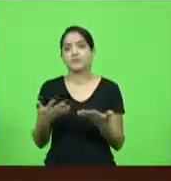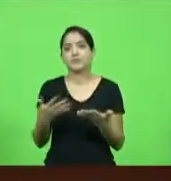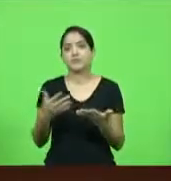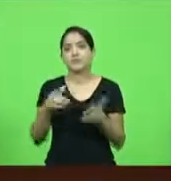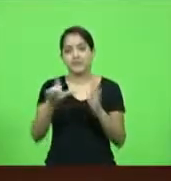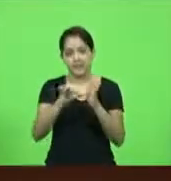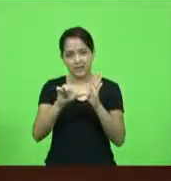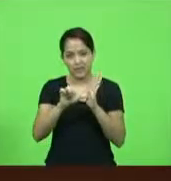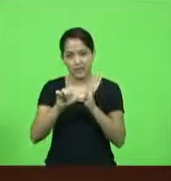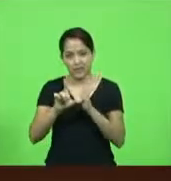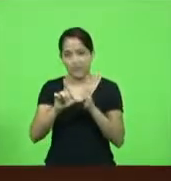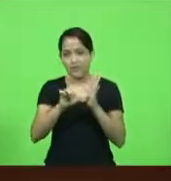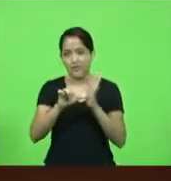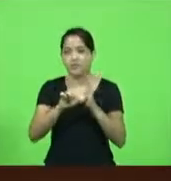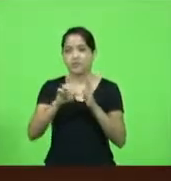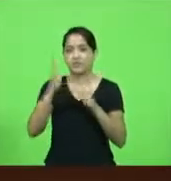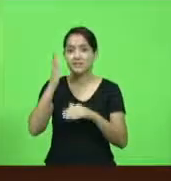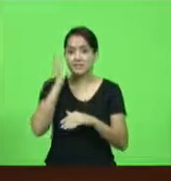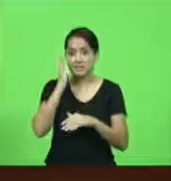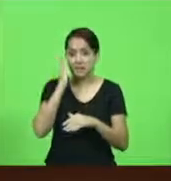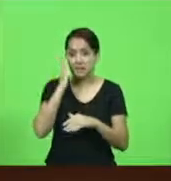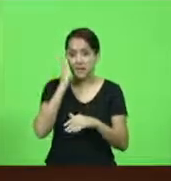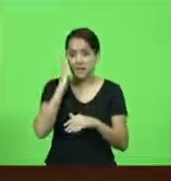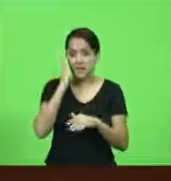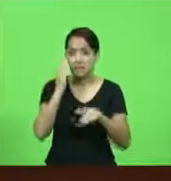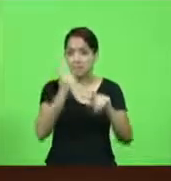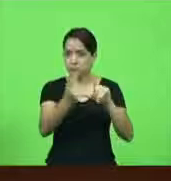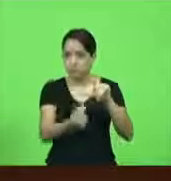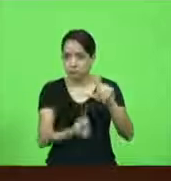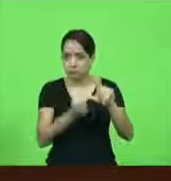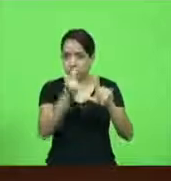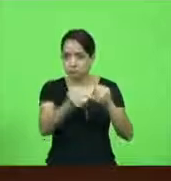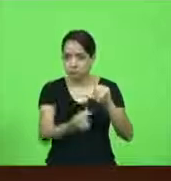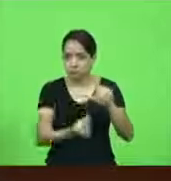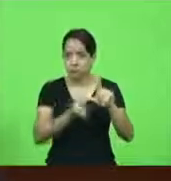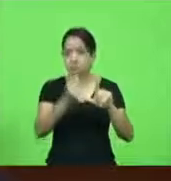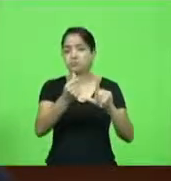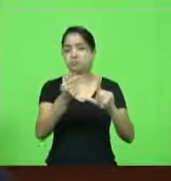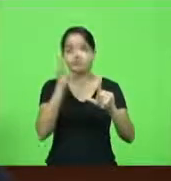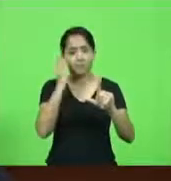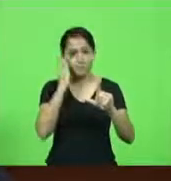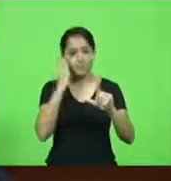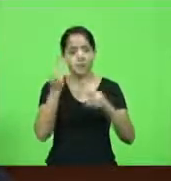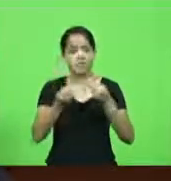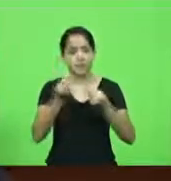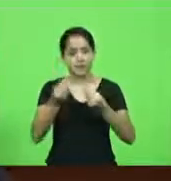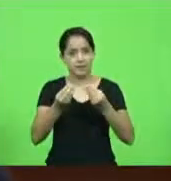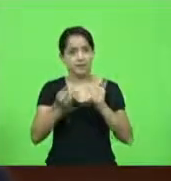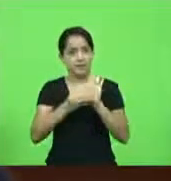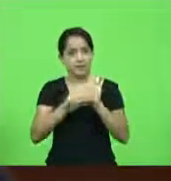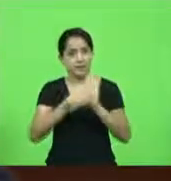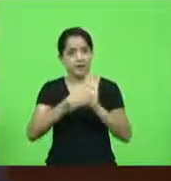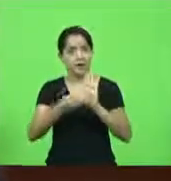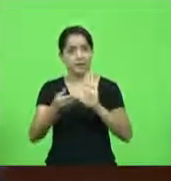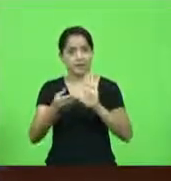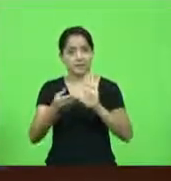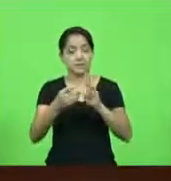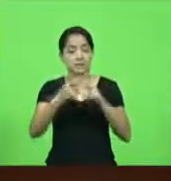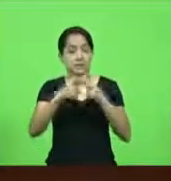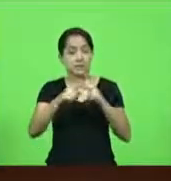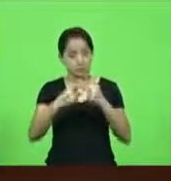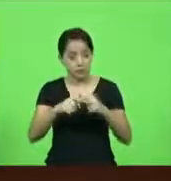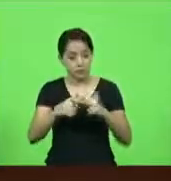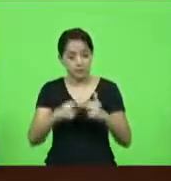sabe da questão da logística, quanto que a falta de manutenção das estradas deixa caro o frete,